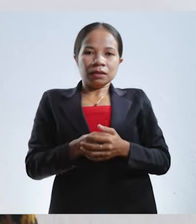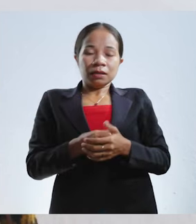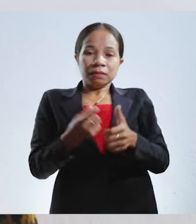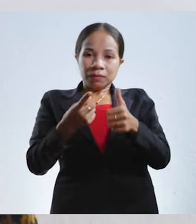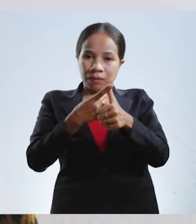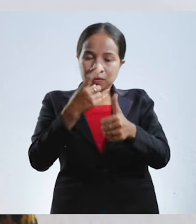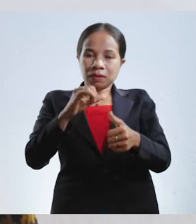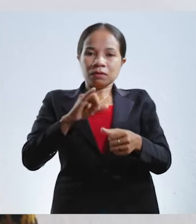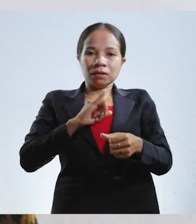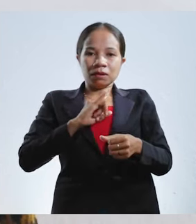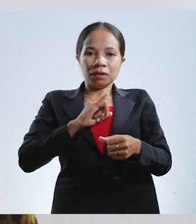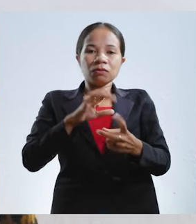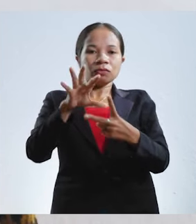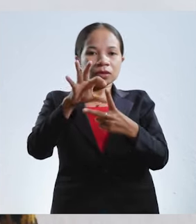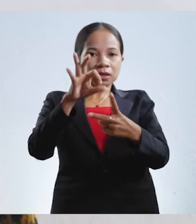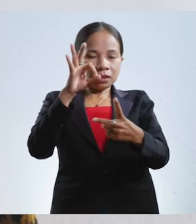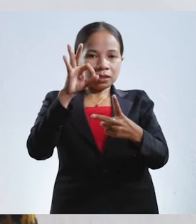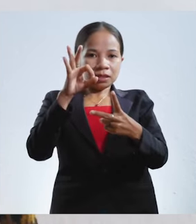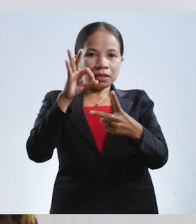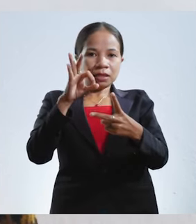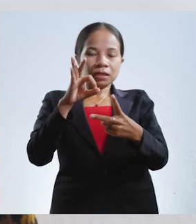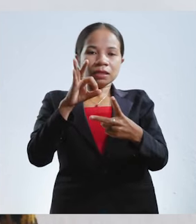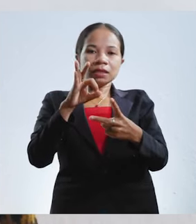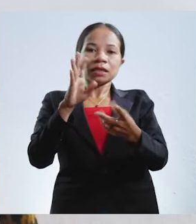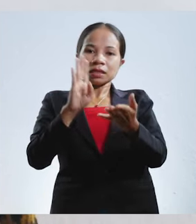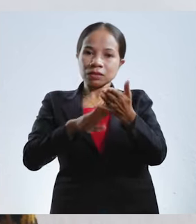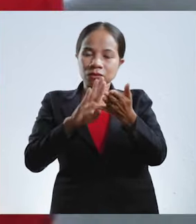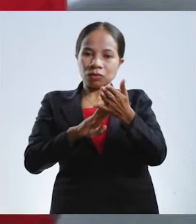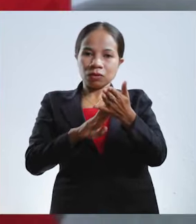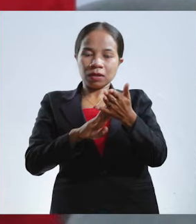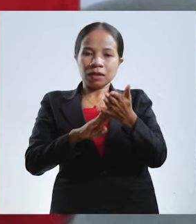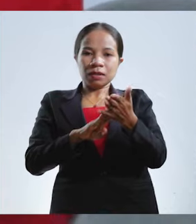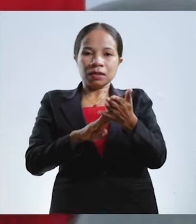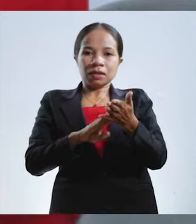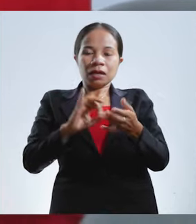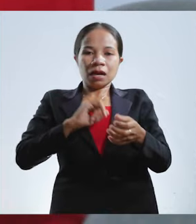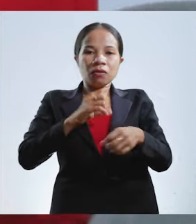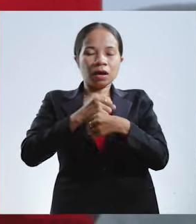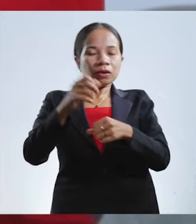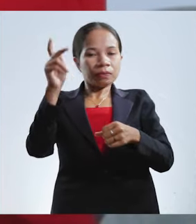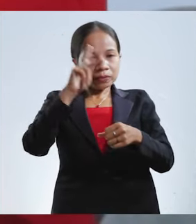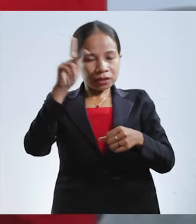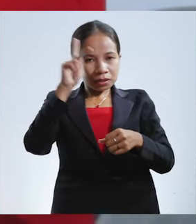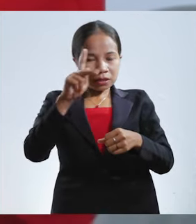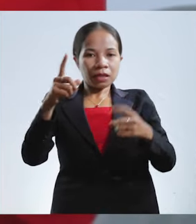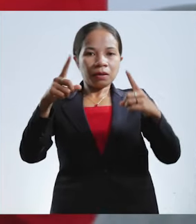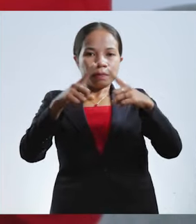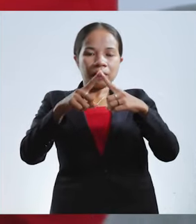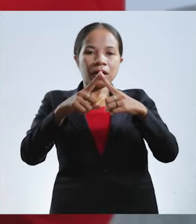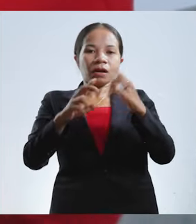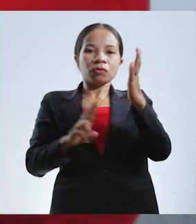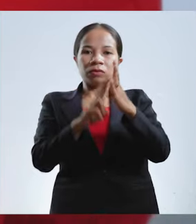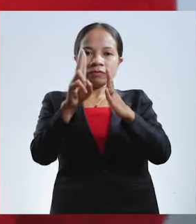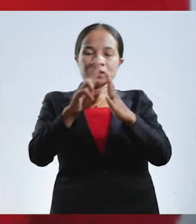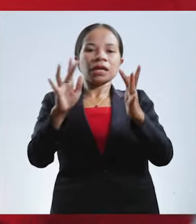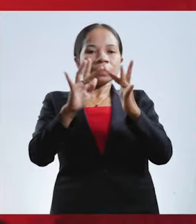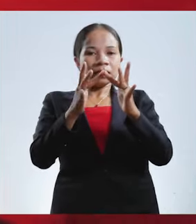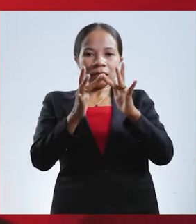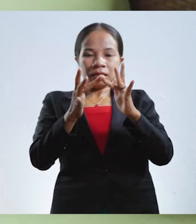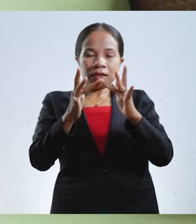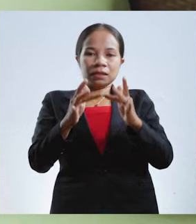Antes hau hili institusao ka kursu hau halu pesquisa ba iha universidade